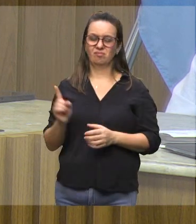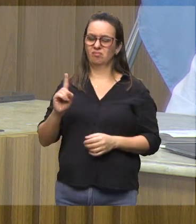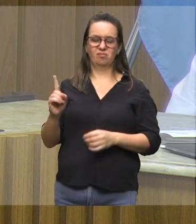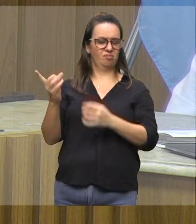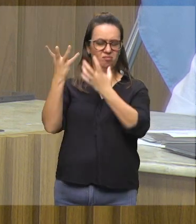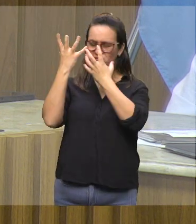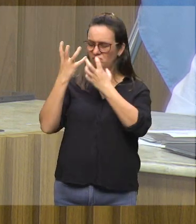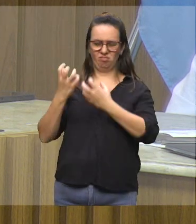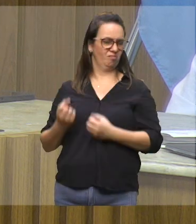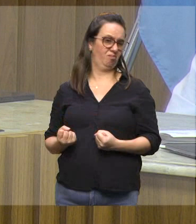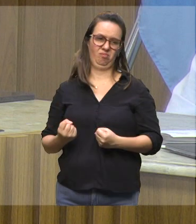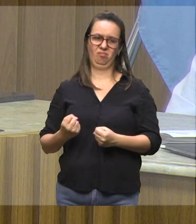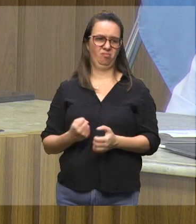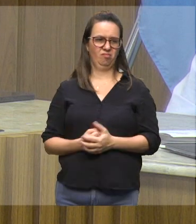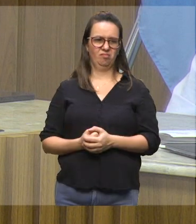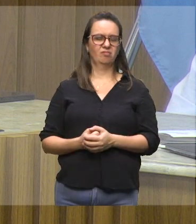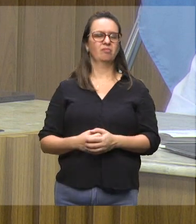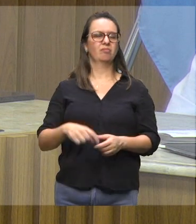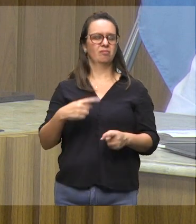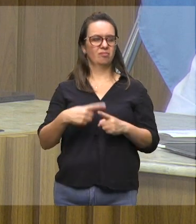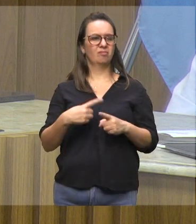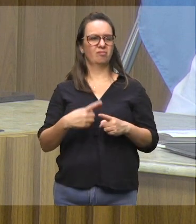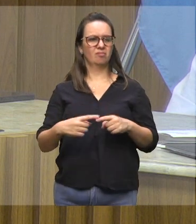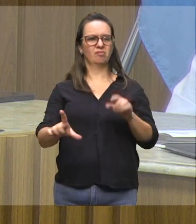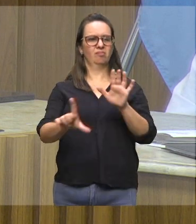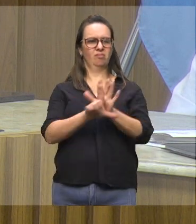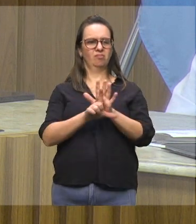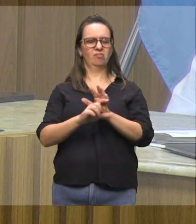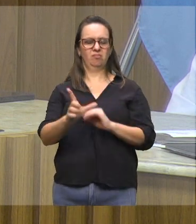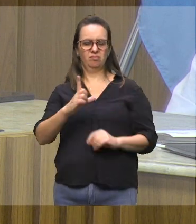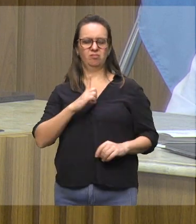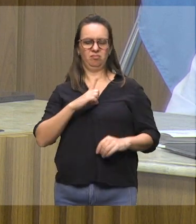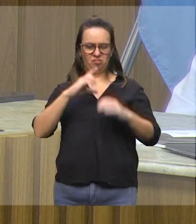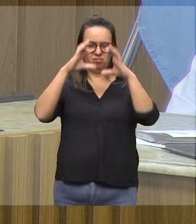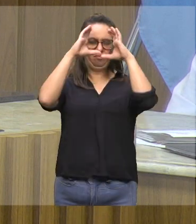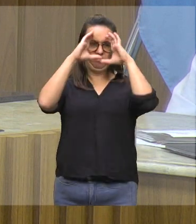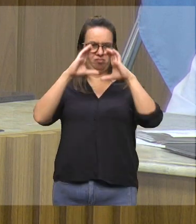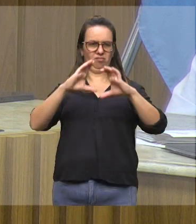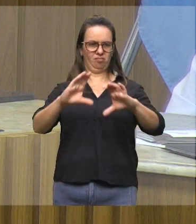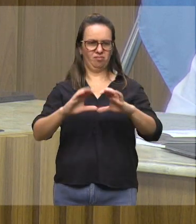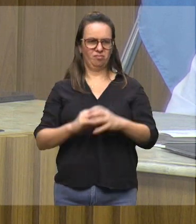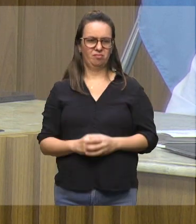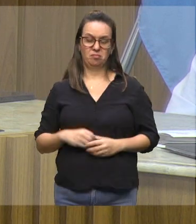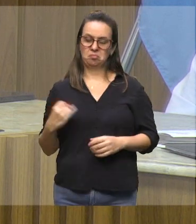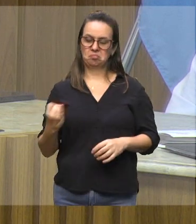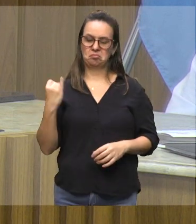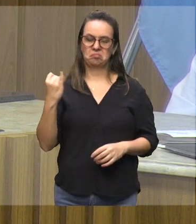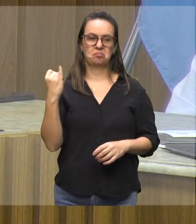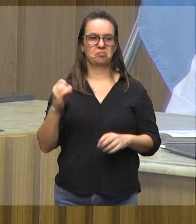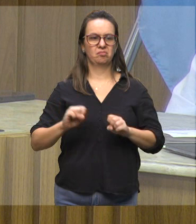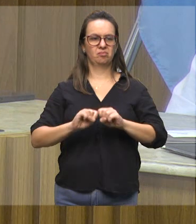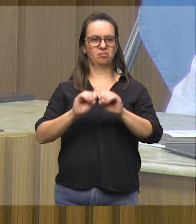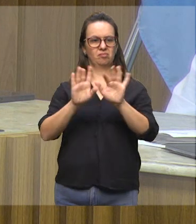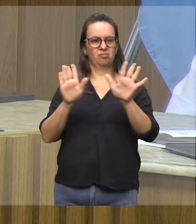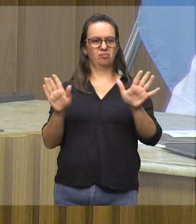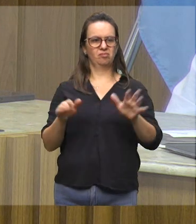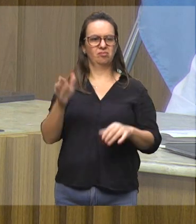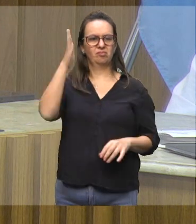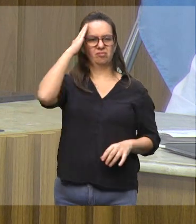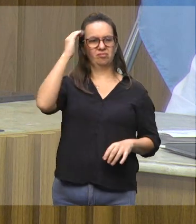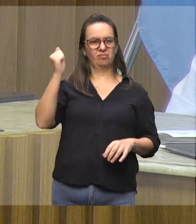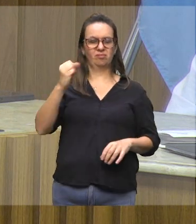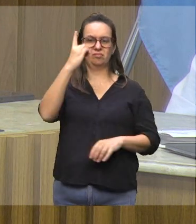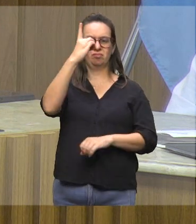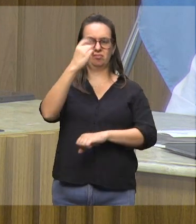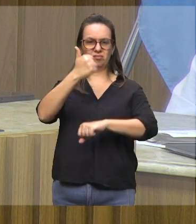improbidade administrativa, porque lei é feita para cumprir, principalmente no que tange à transparência. Eu sei que o senhor Arildo Almeida, o senhor